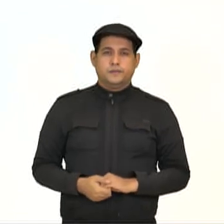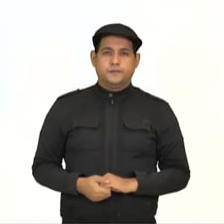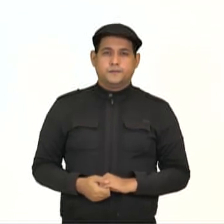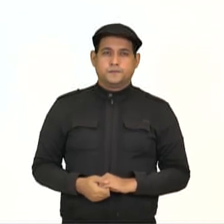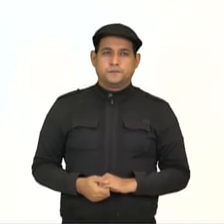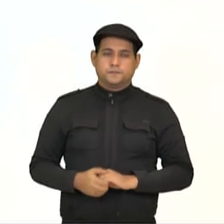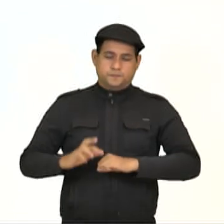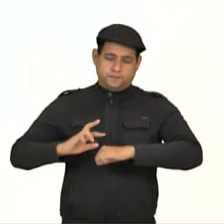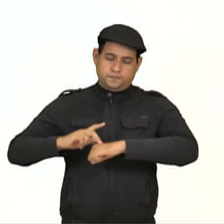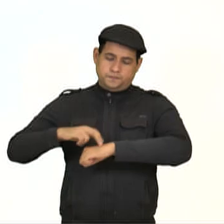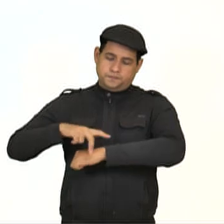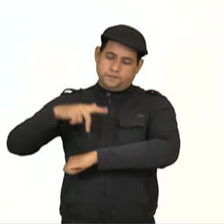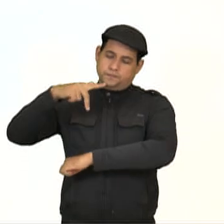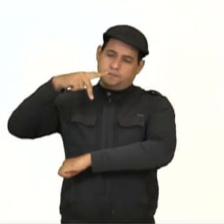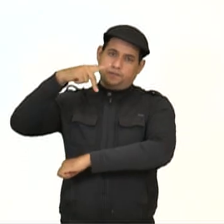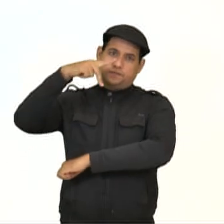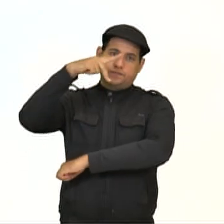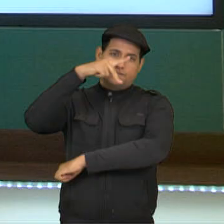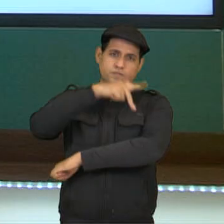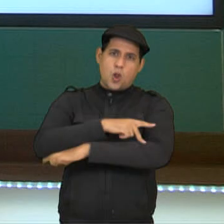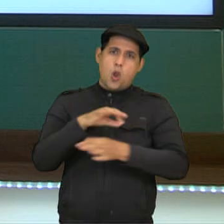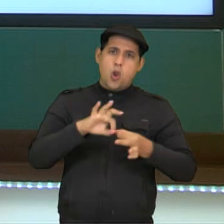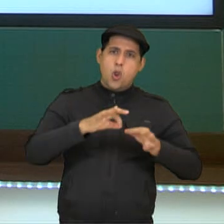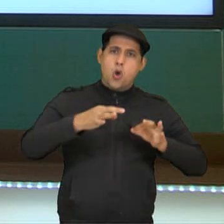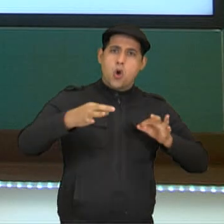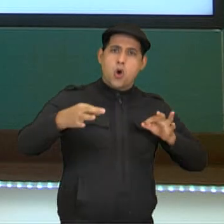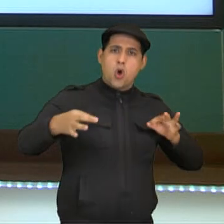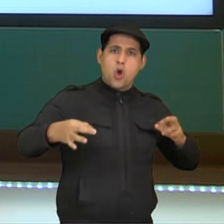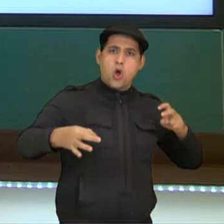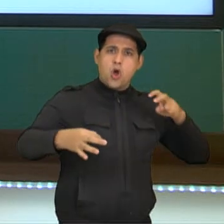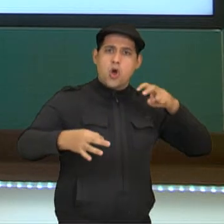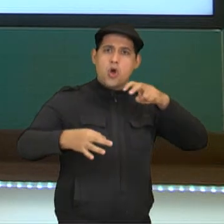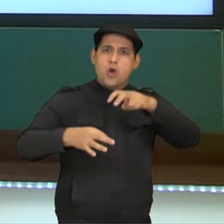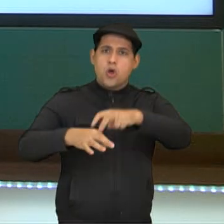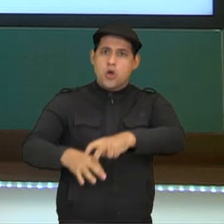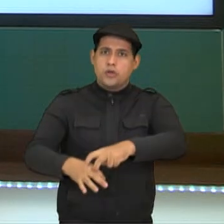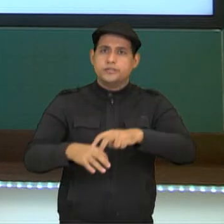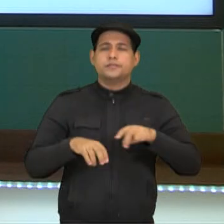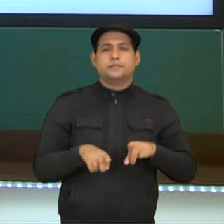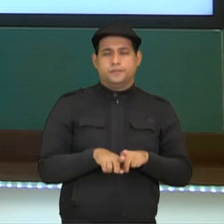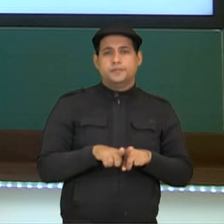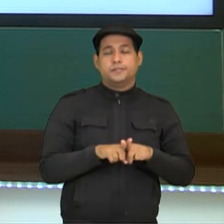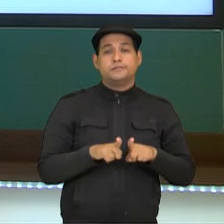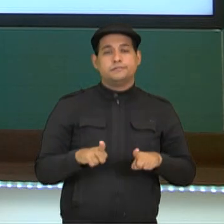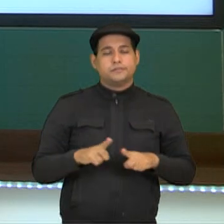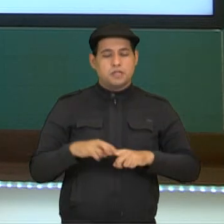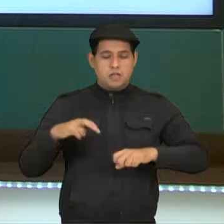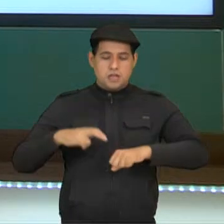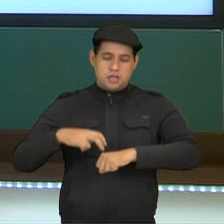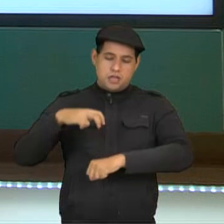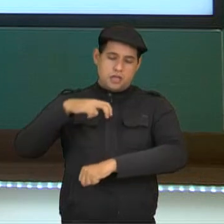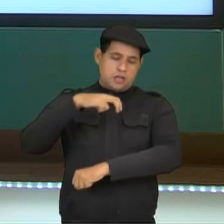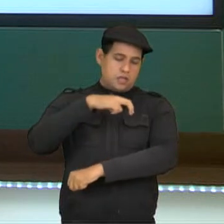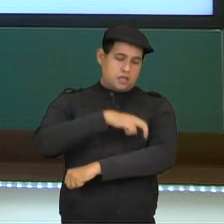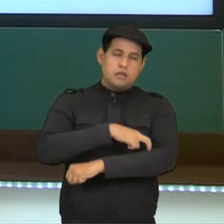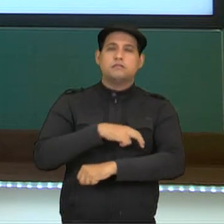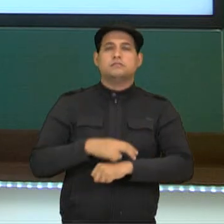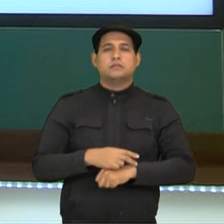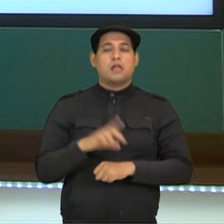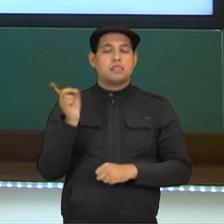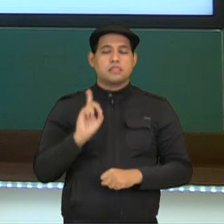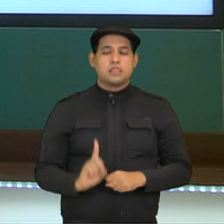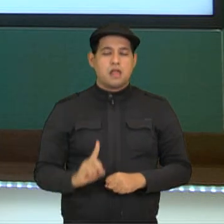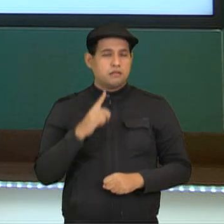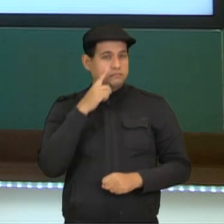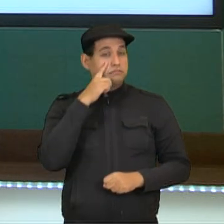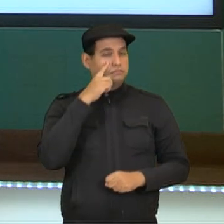Os saltos, daí tem o salto em distância, altura e o triplo, né? Aqui é um salto em distância de uma aluna deficiente